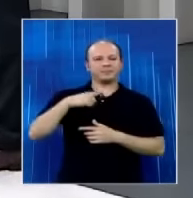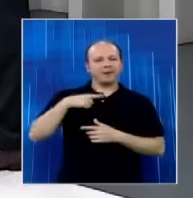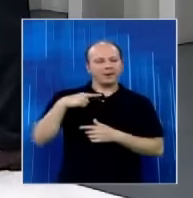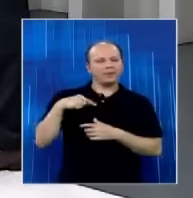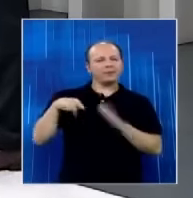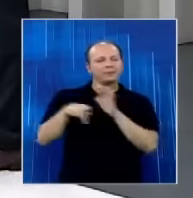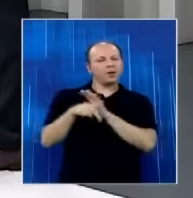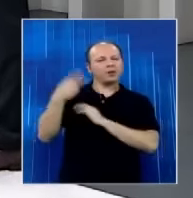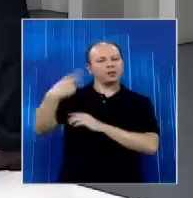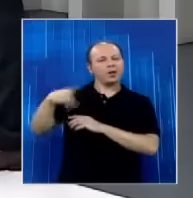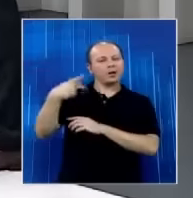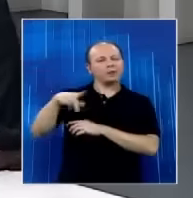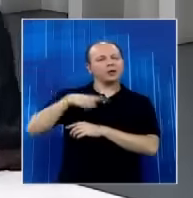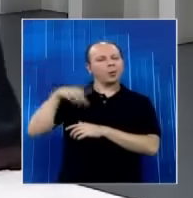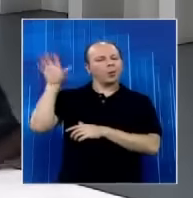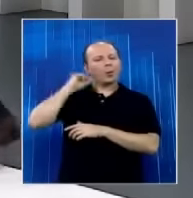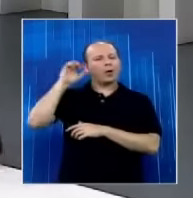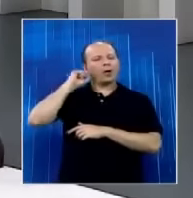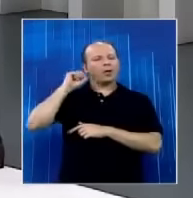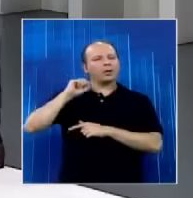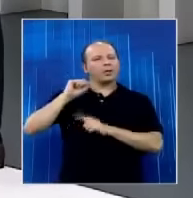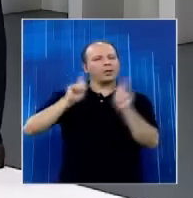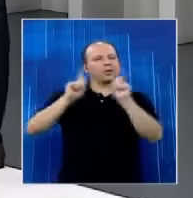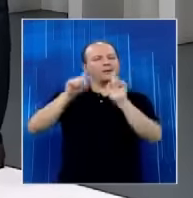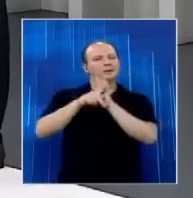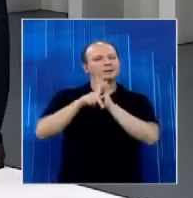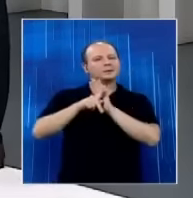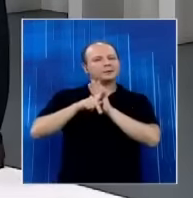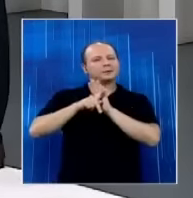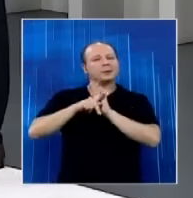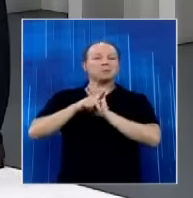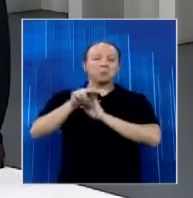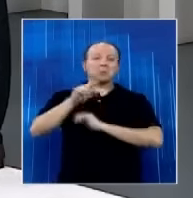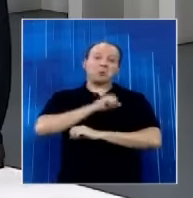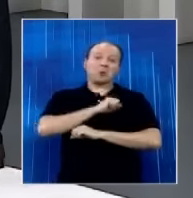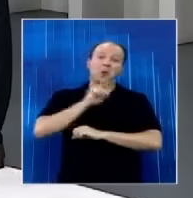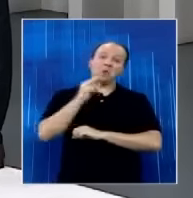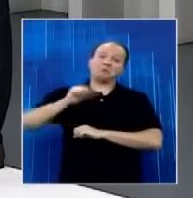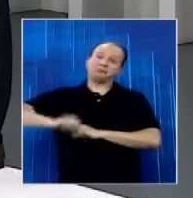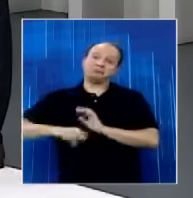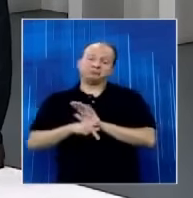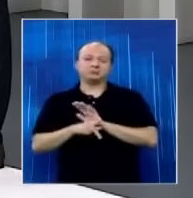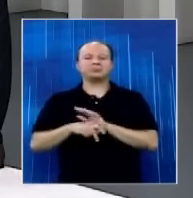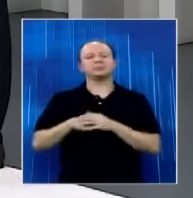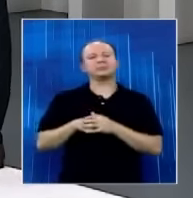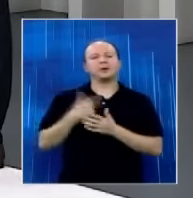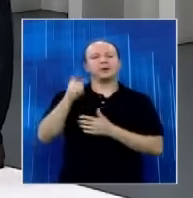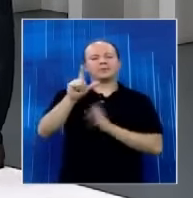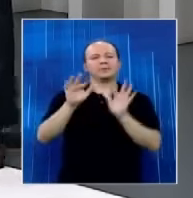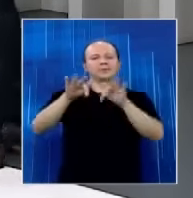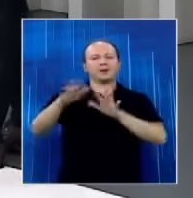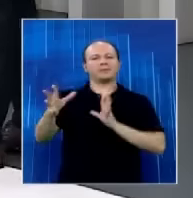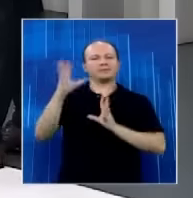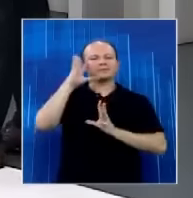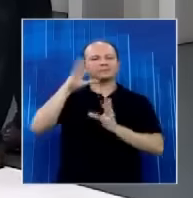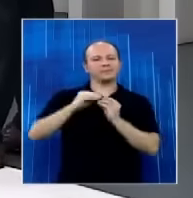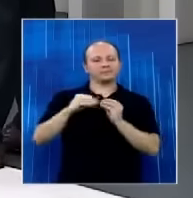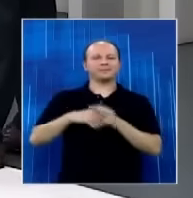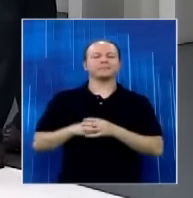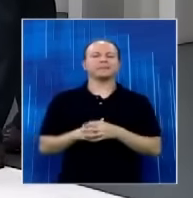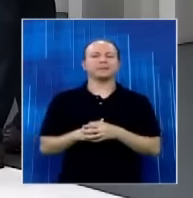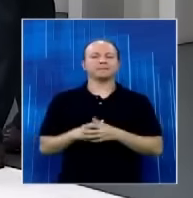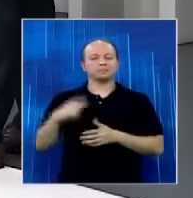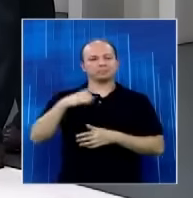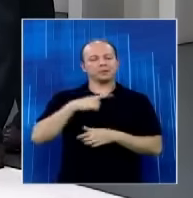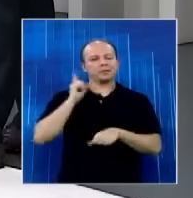assistindo levantou exatamente. A voz. Aí a gente só está traduzindo exatamente o que aconteceu também no estúdio. E nas considerações finais também